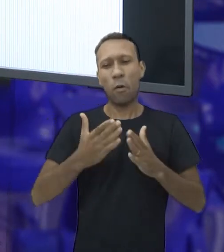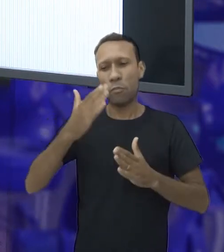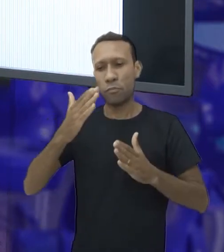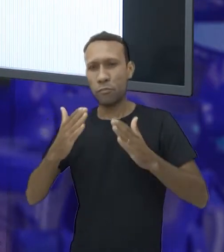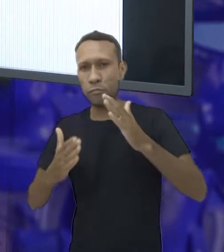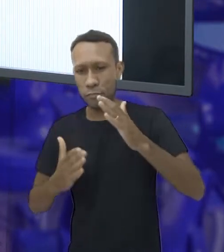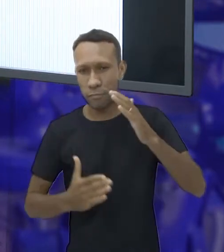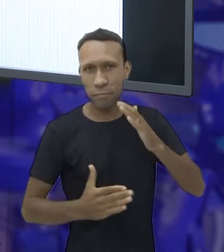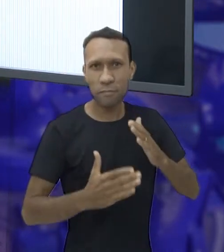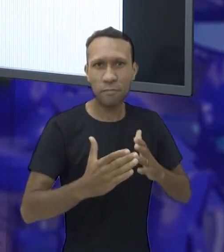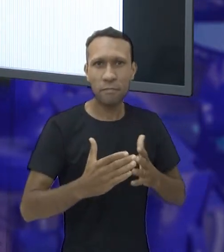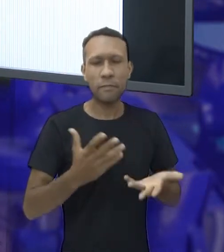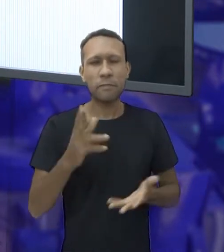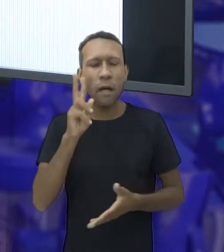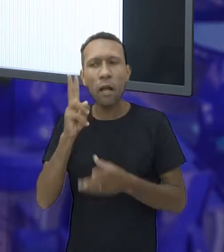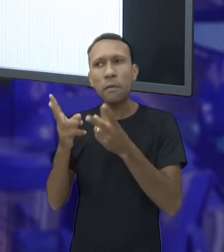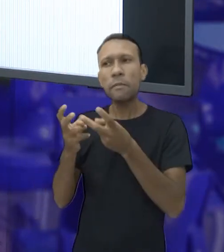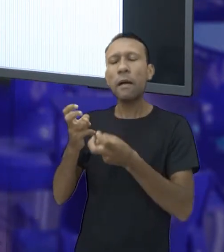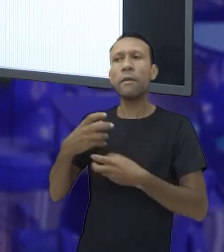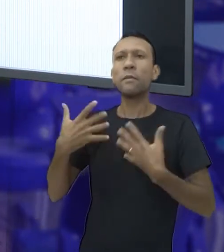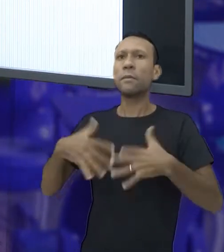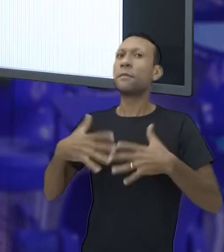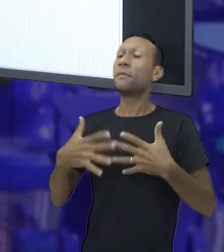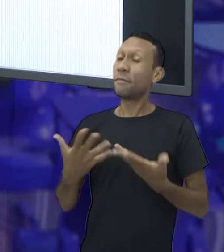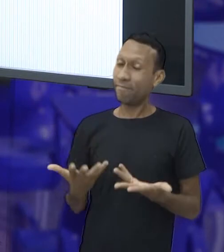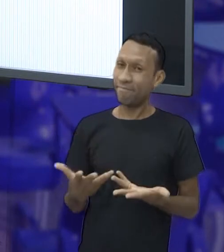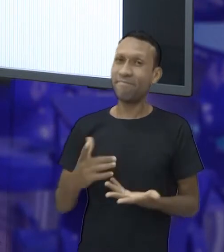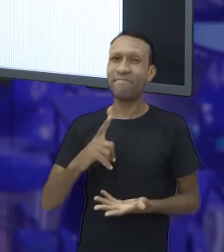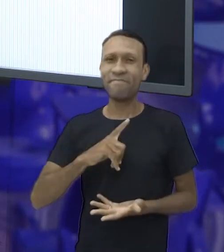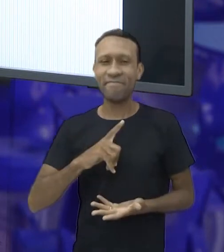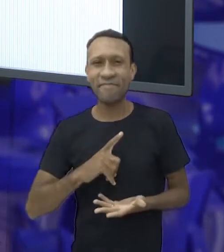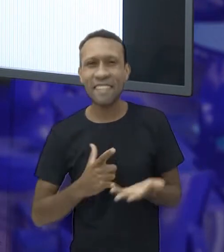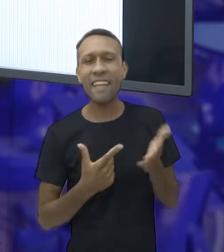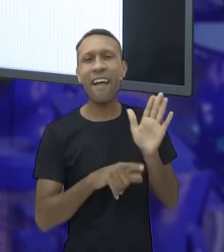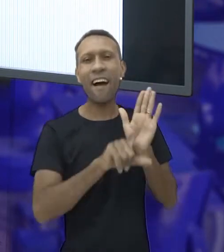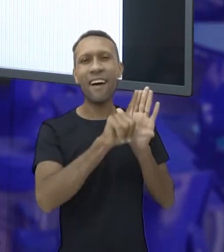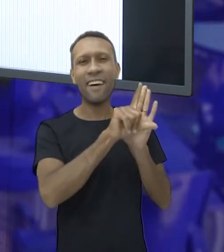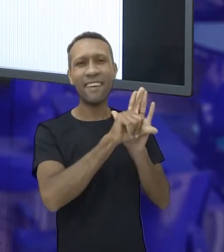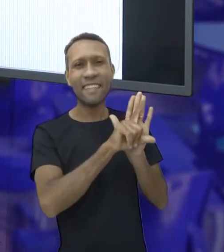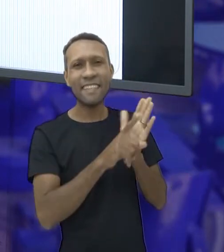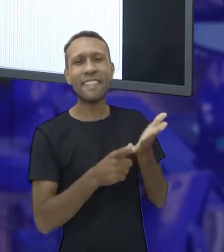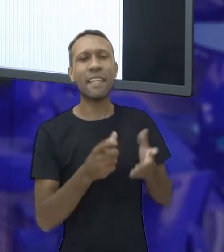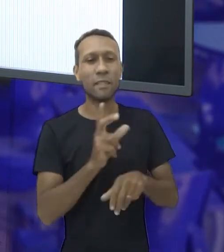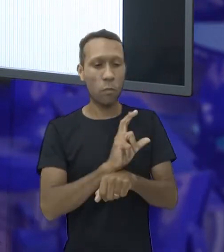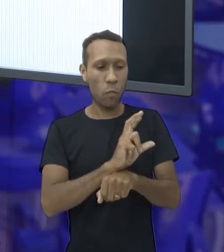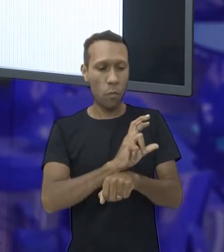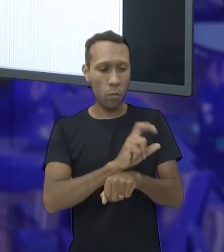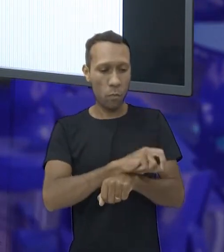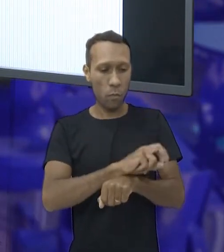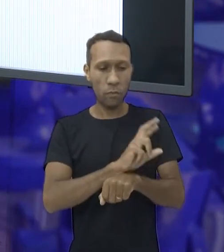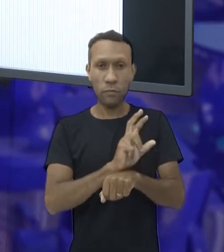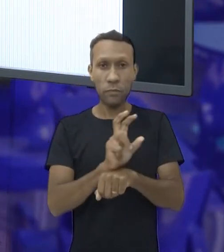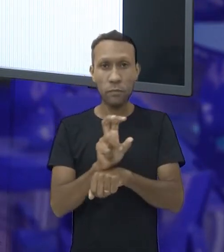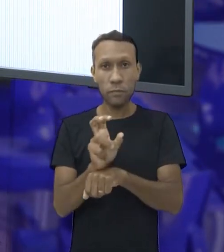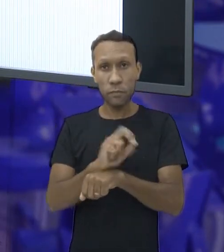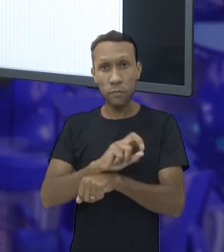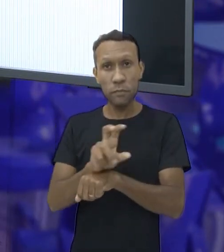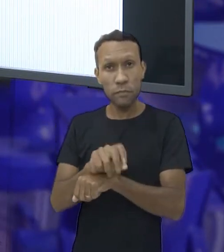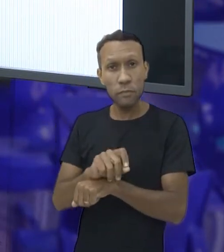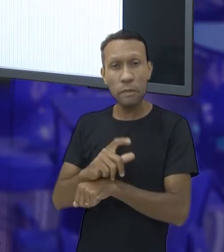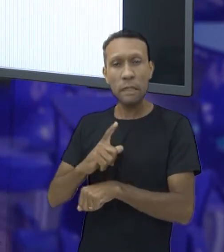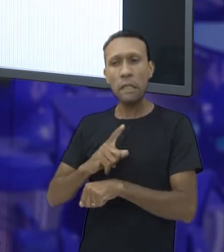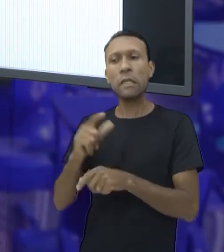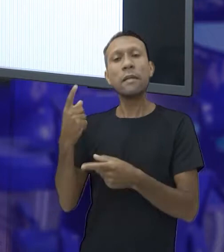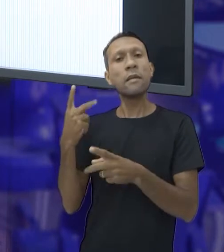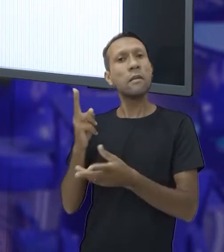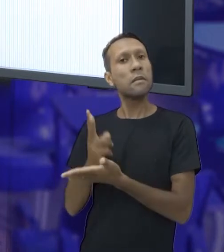a Skynet, isso, aquilo outro, né? Mas aí tem as leis da robótica, não é? Em que um robô, ele deve sempre atender ao ser